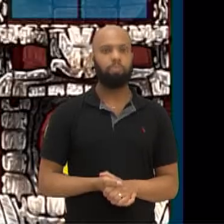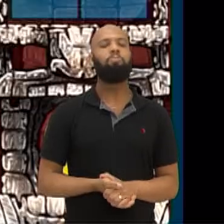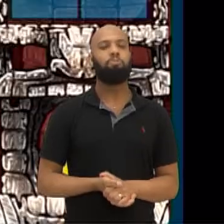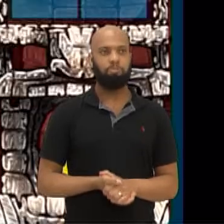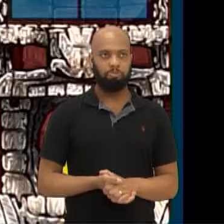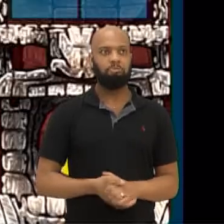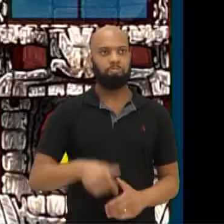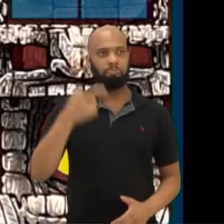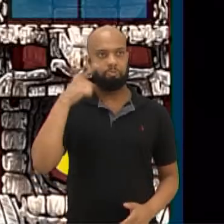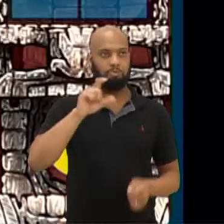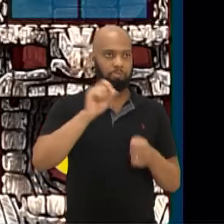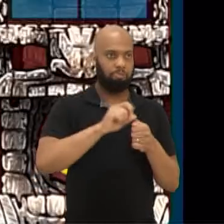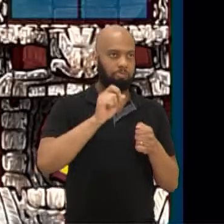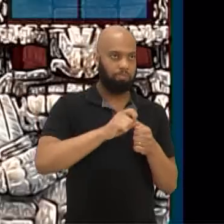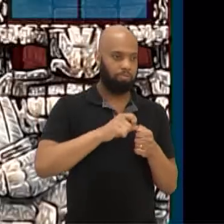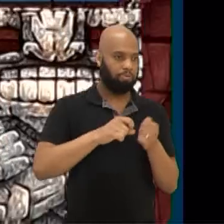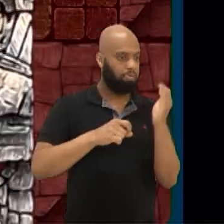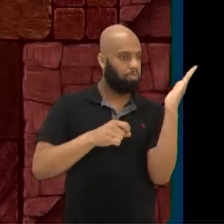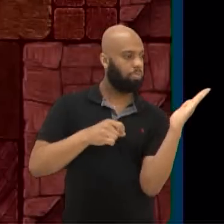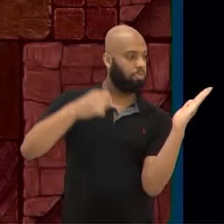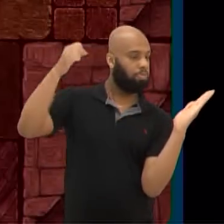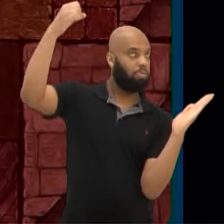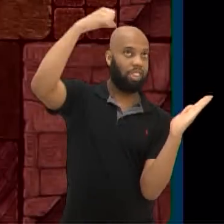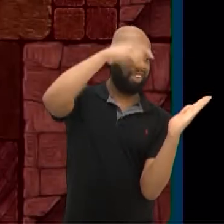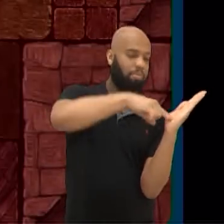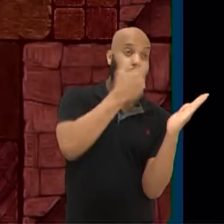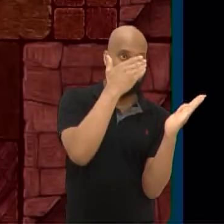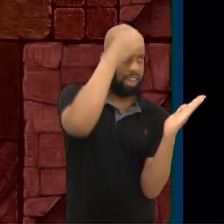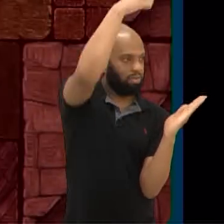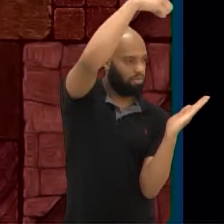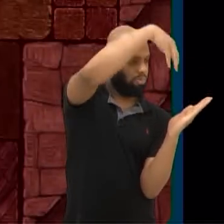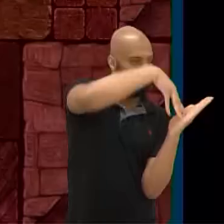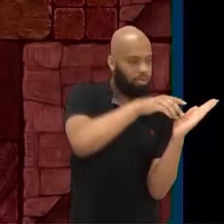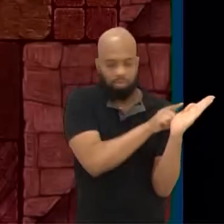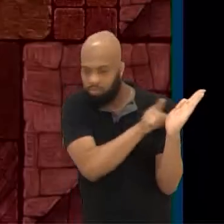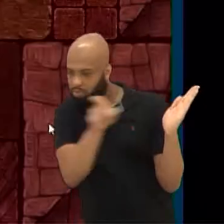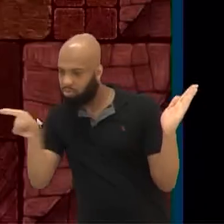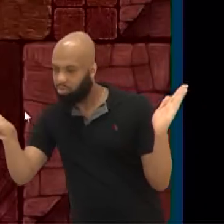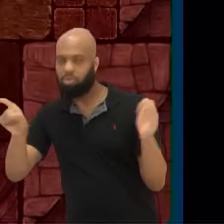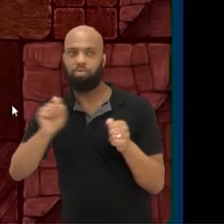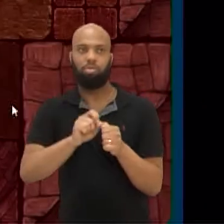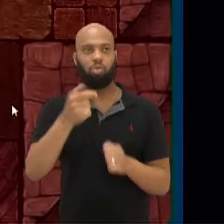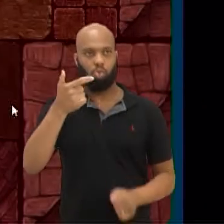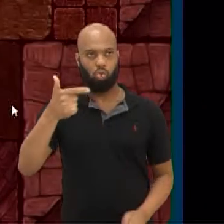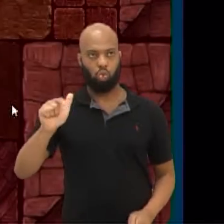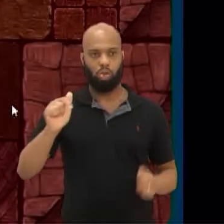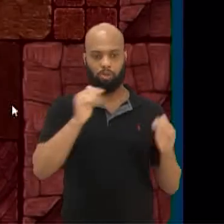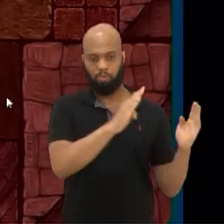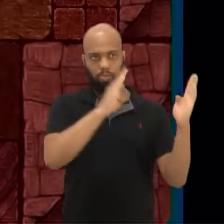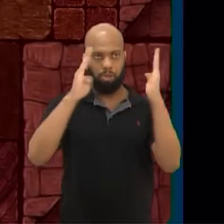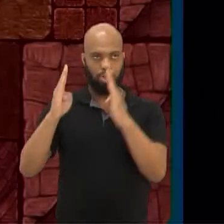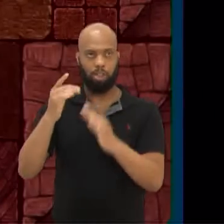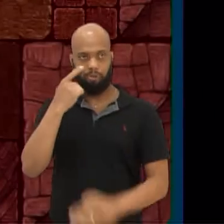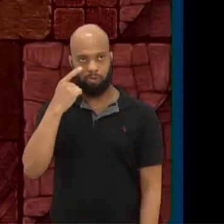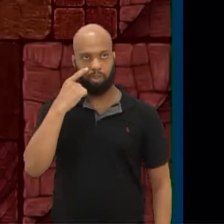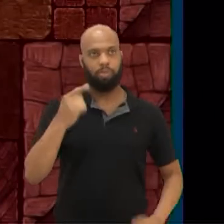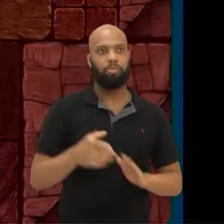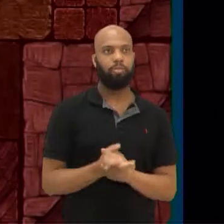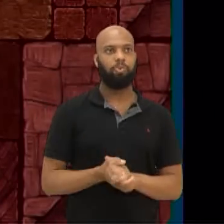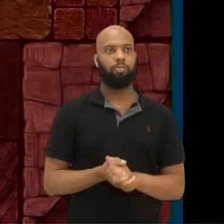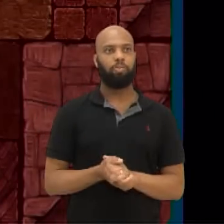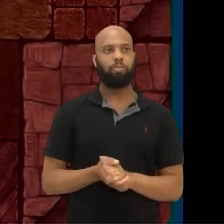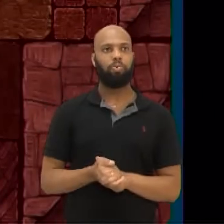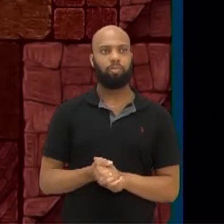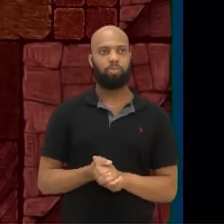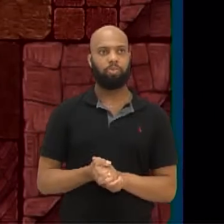Isso aí. Beleza, conseguimos. Passamos, né, para o nosso próximo nível. Vamos lá?